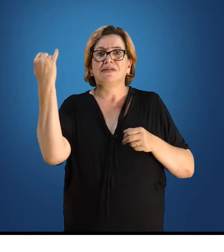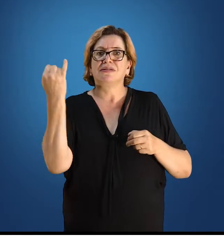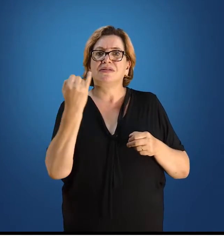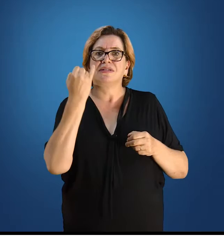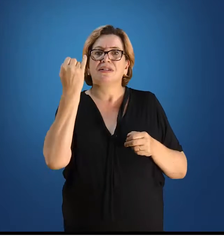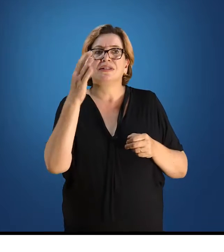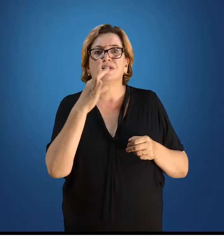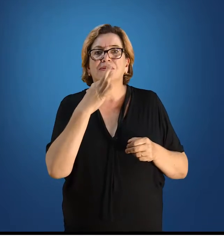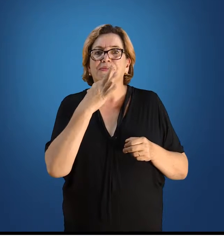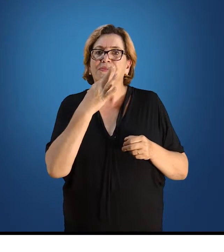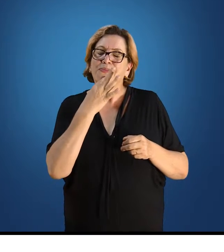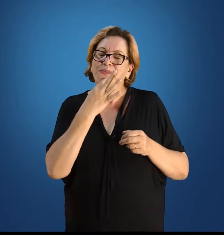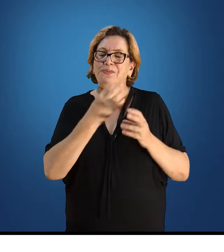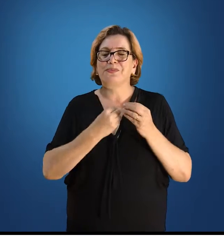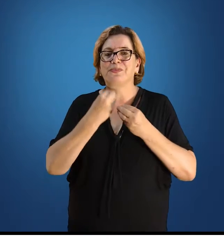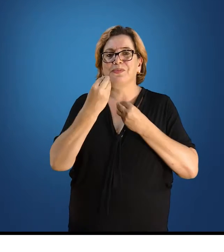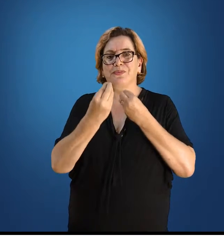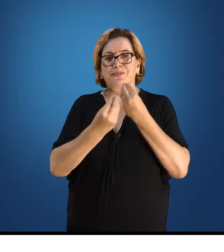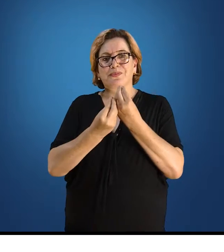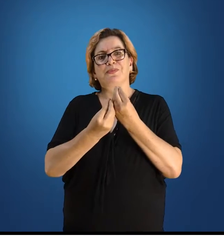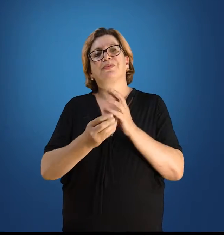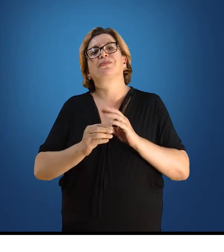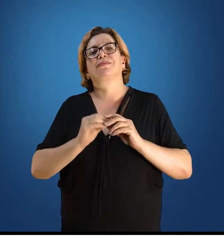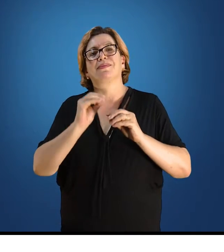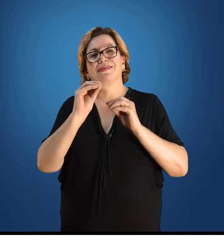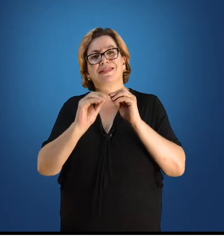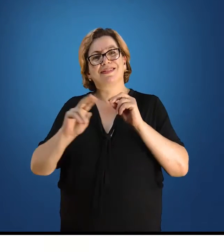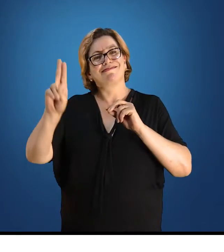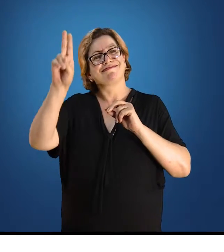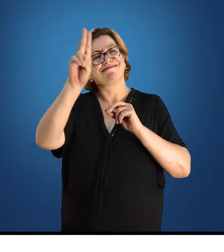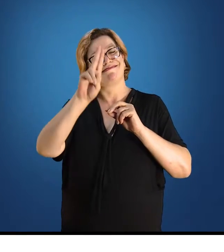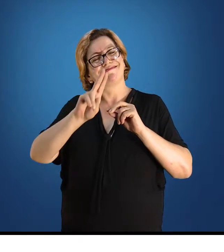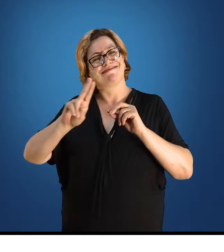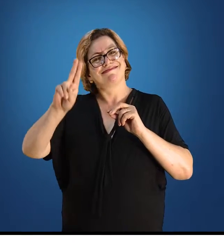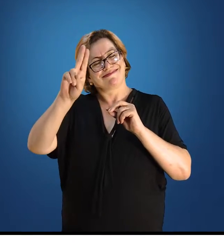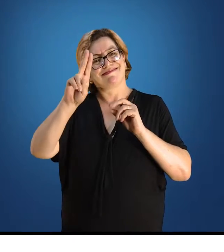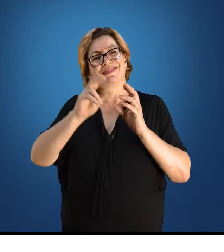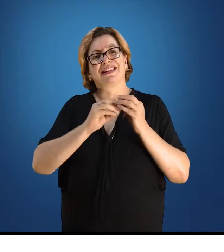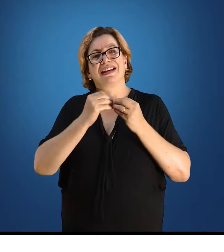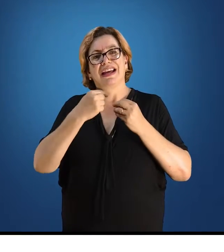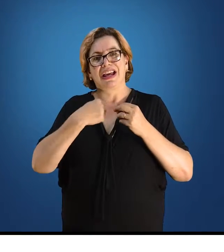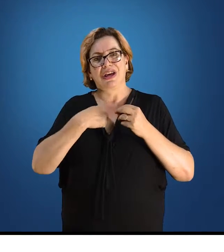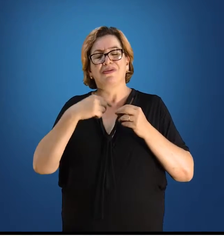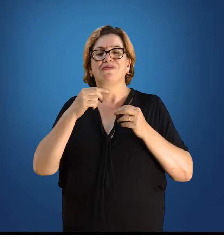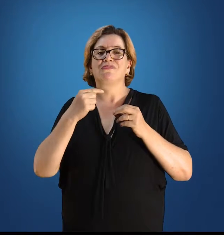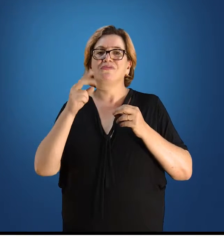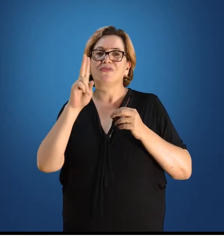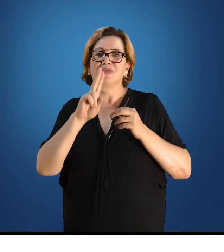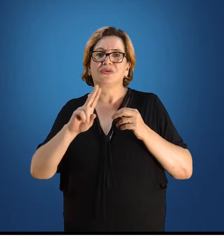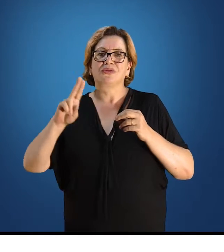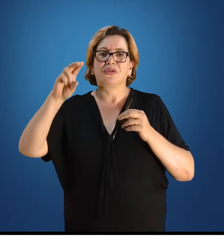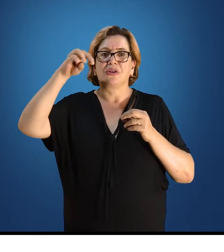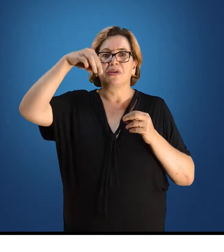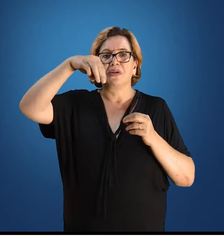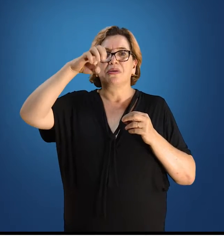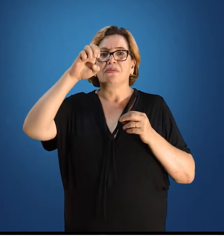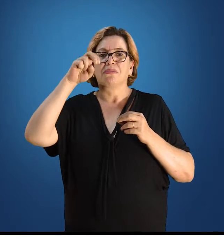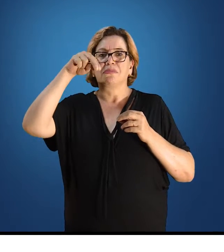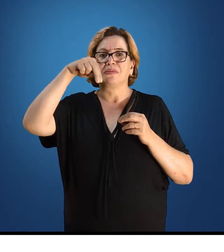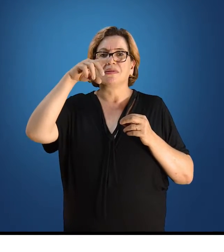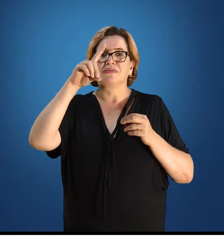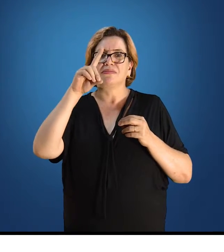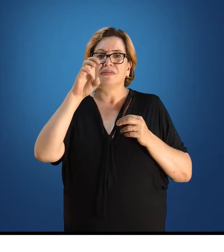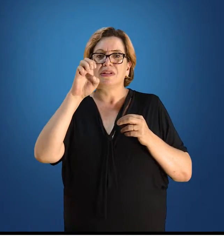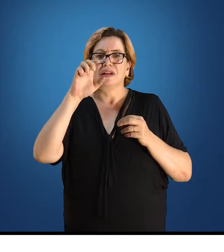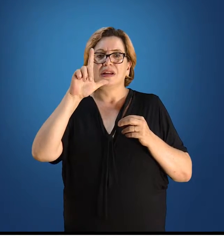eu faço sempre, então vale a pena utilizar esse tipo de software. Eu uso, em particular, o Mendeley, que eu gosto muito, e